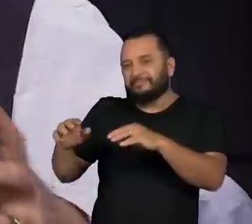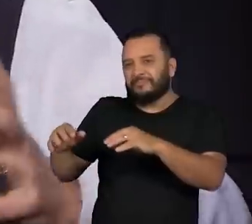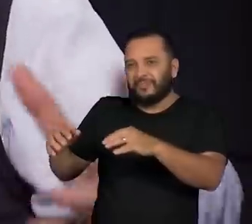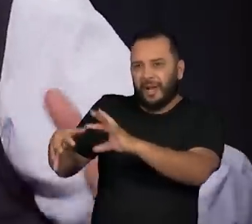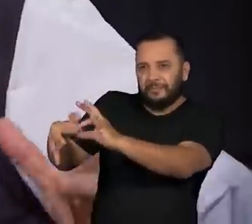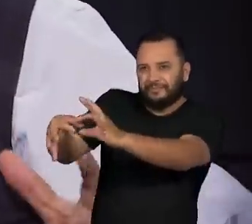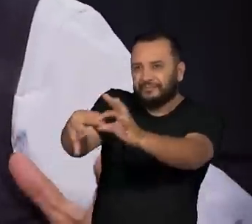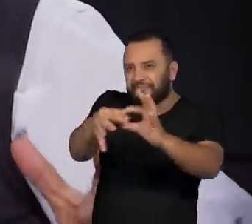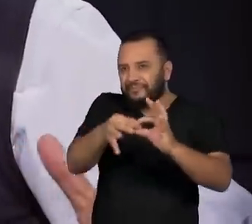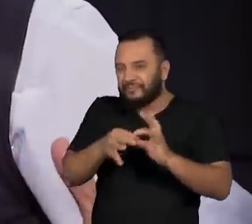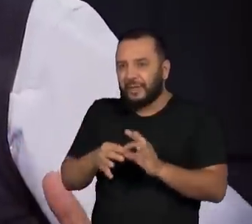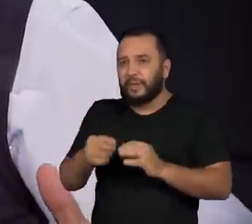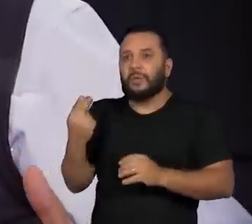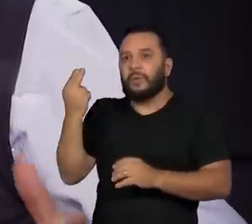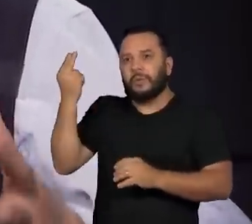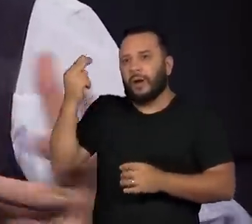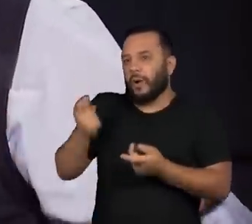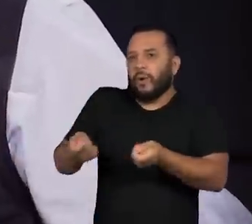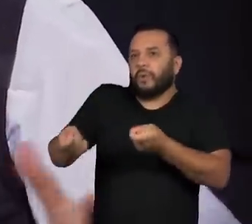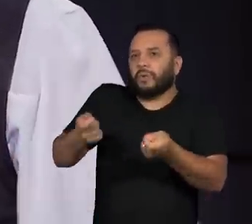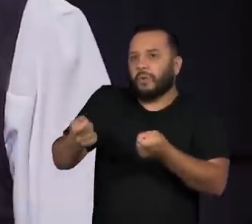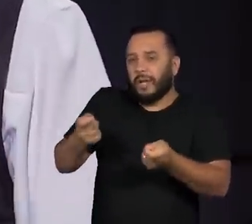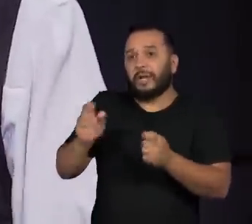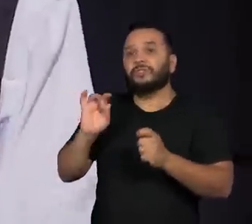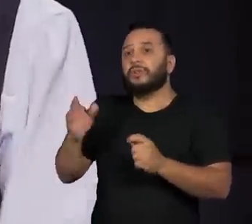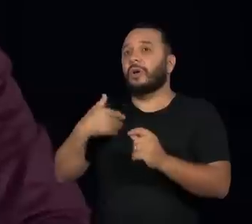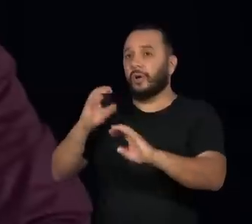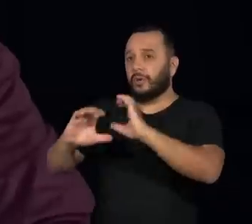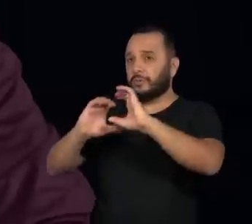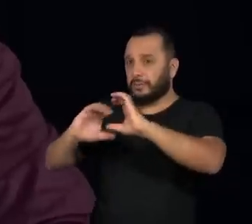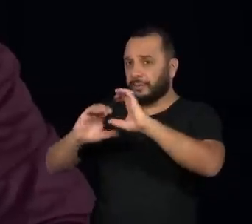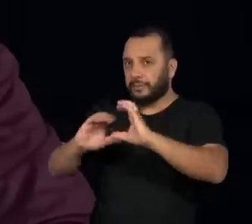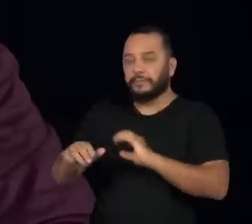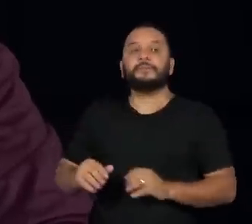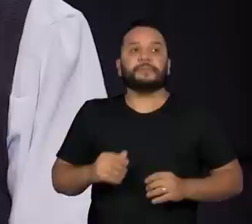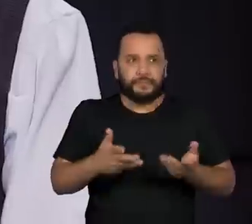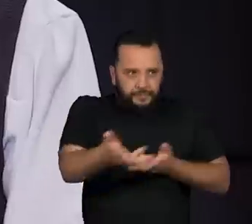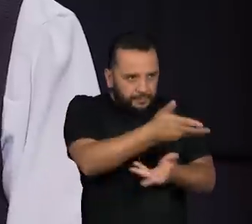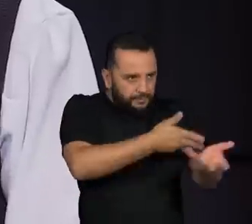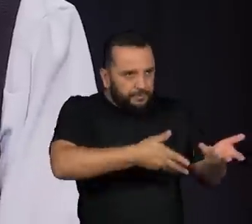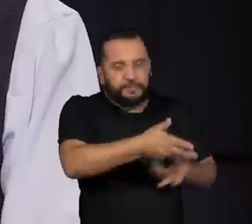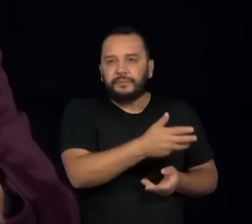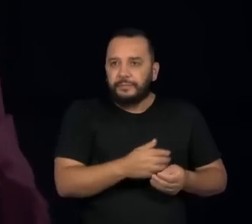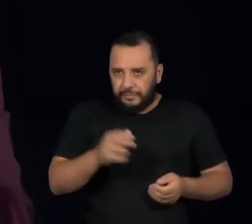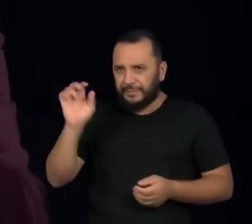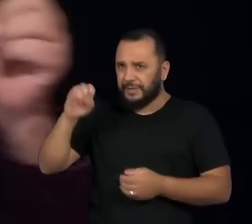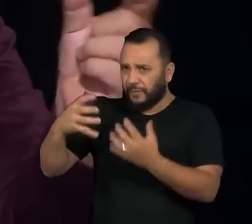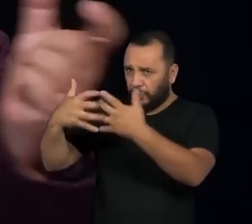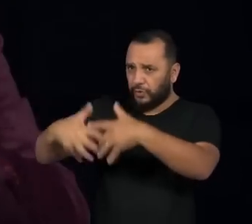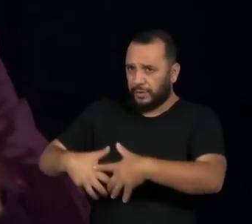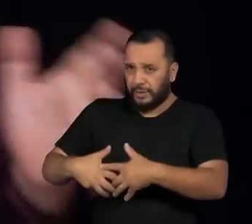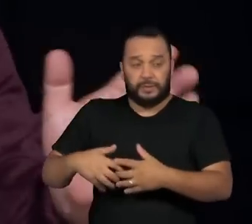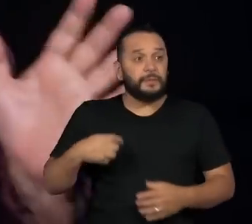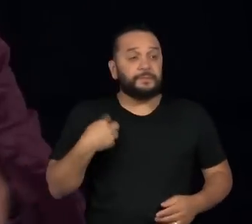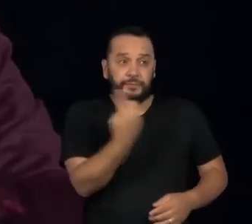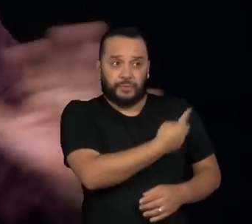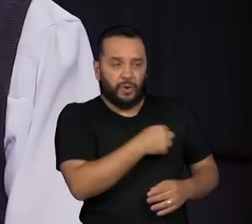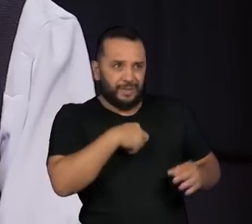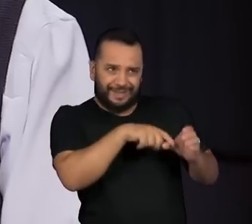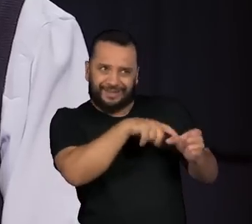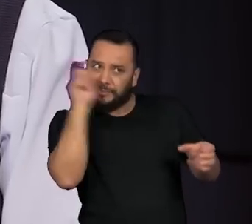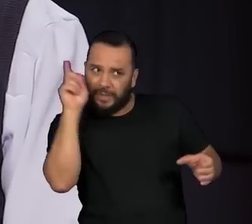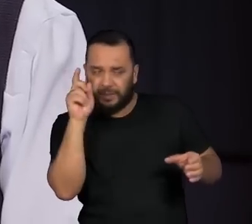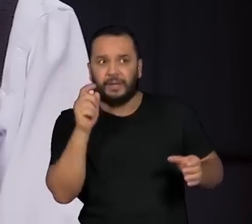ninguém estava preocupado em controlar não tava vai poder manter a comunicação manter ela ativa né E daí que essa ideia de nós Independentes